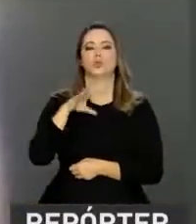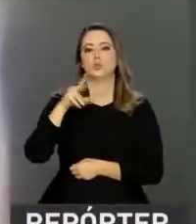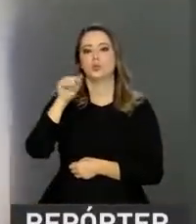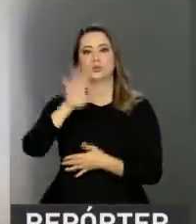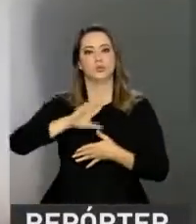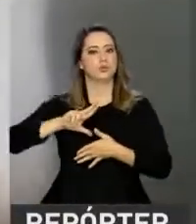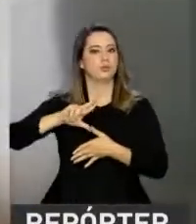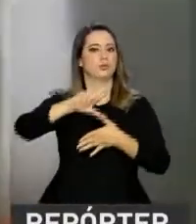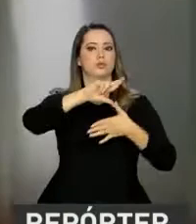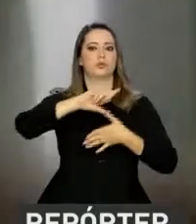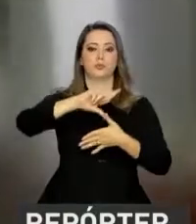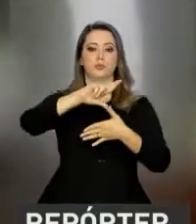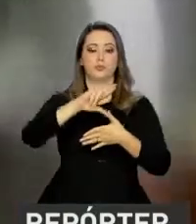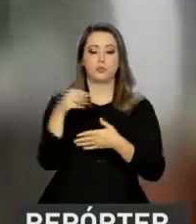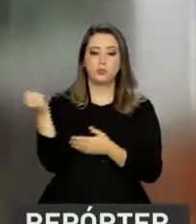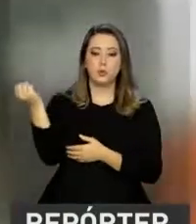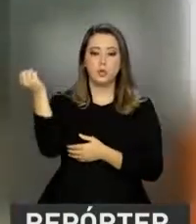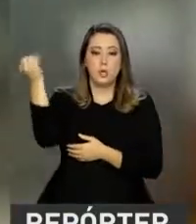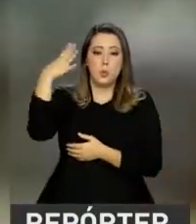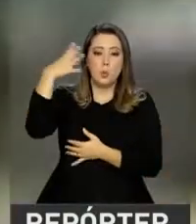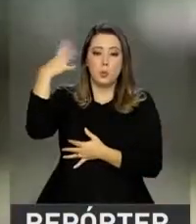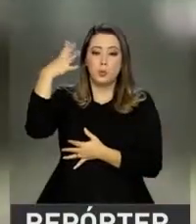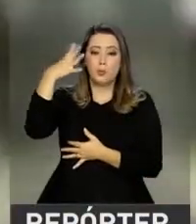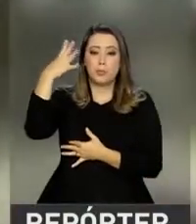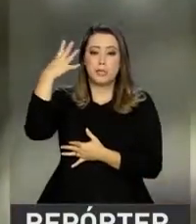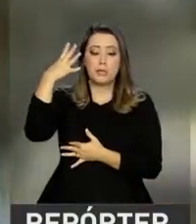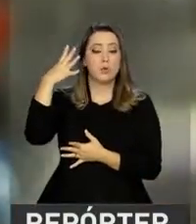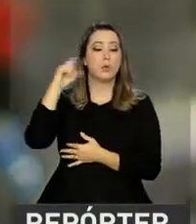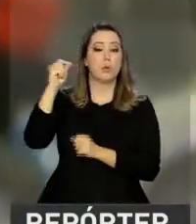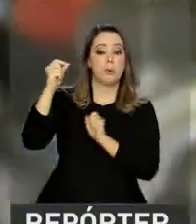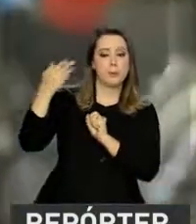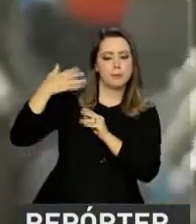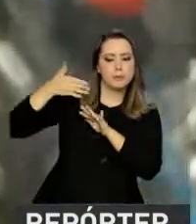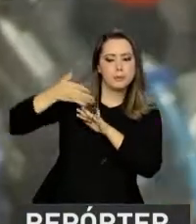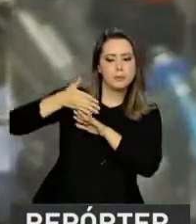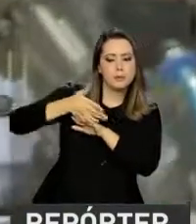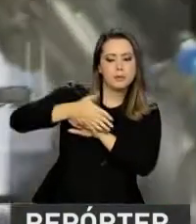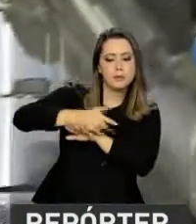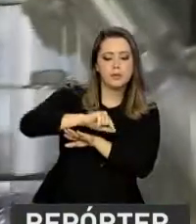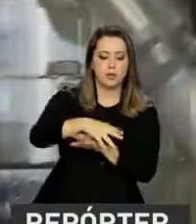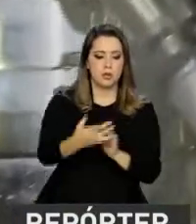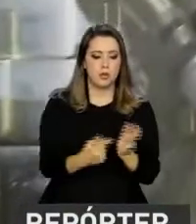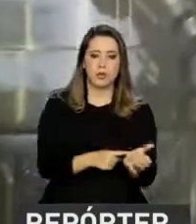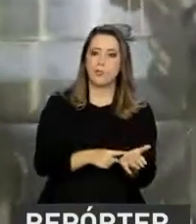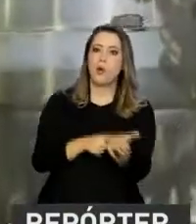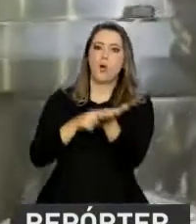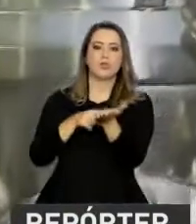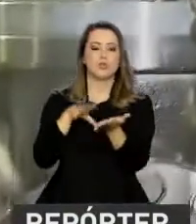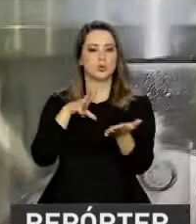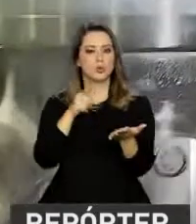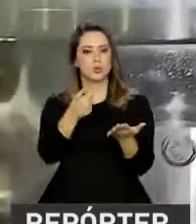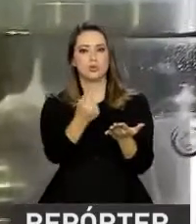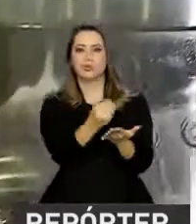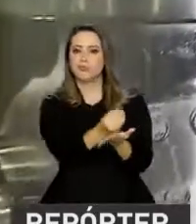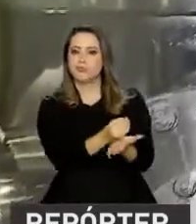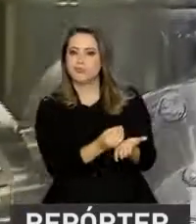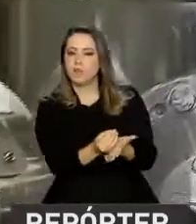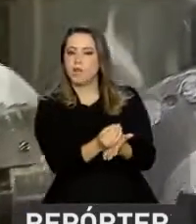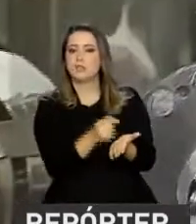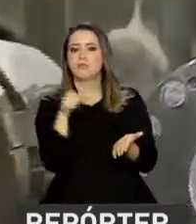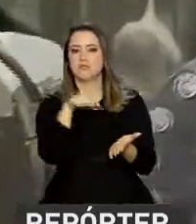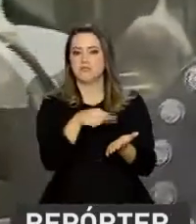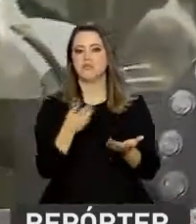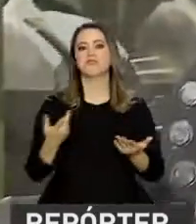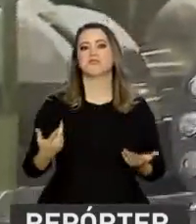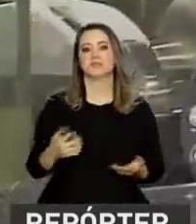brilho produzido pela luz síncrotron torna possível penetrar a matéria e revelar a estrutura atômica dos materiais